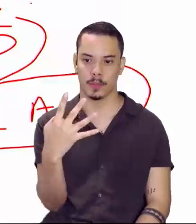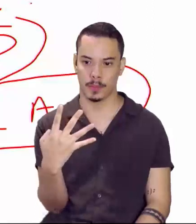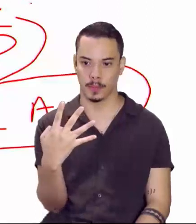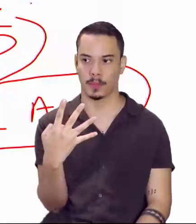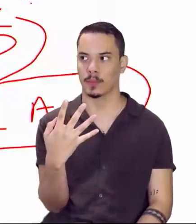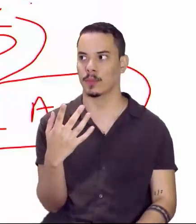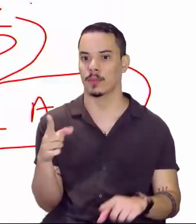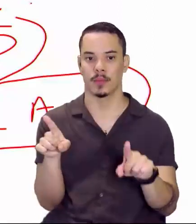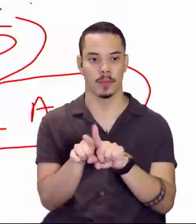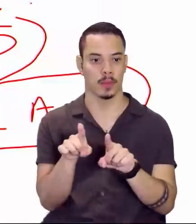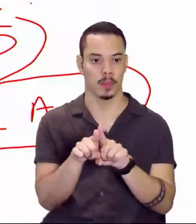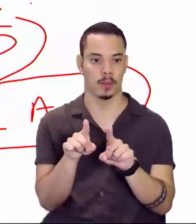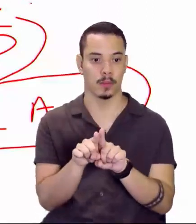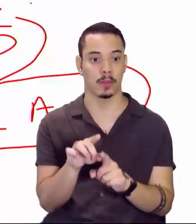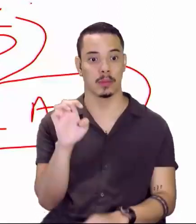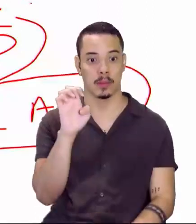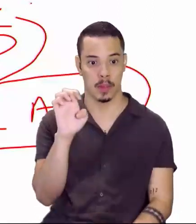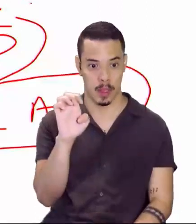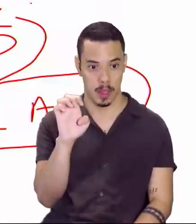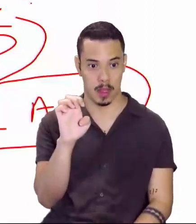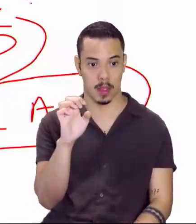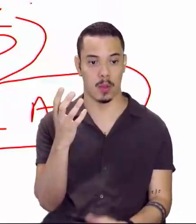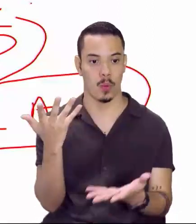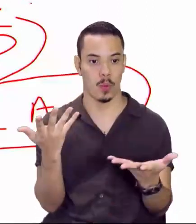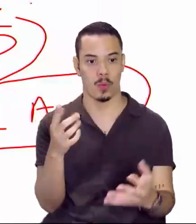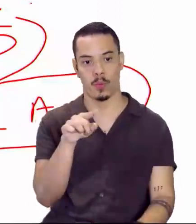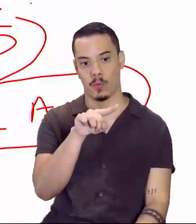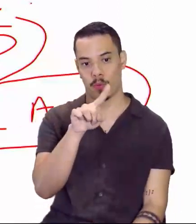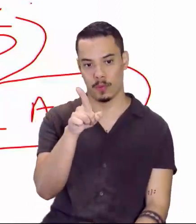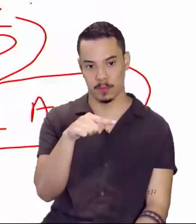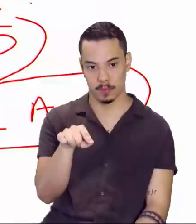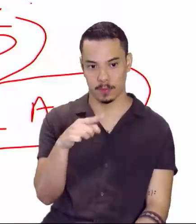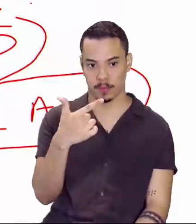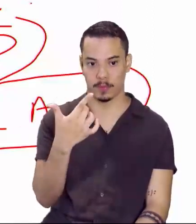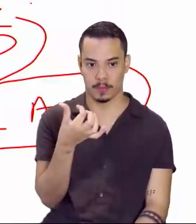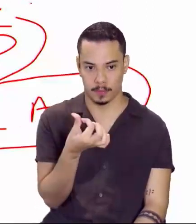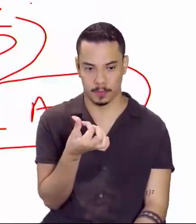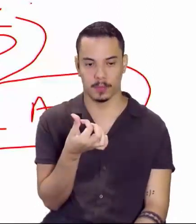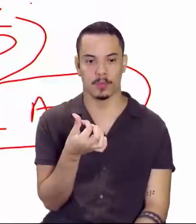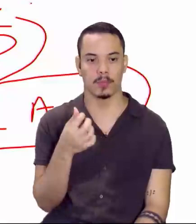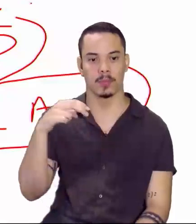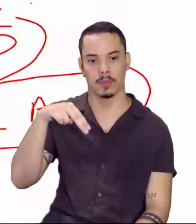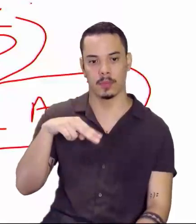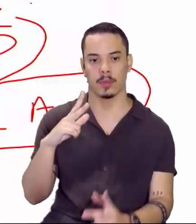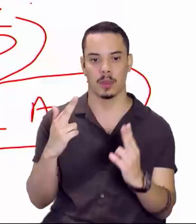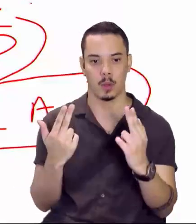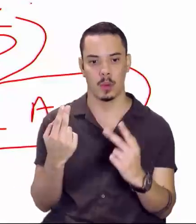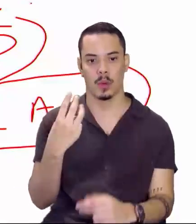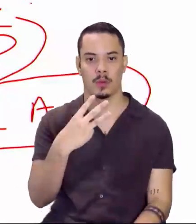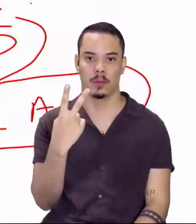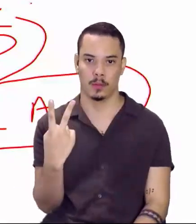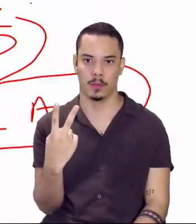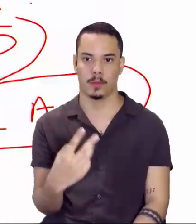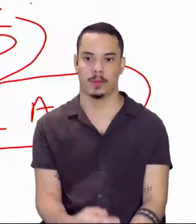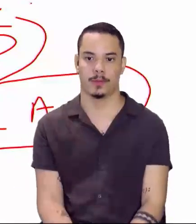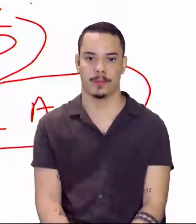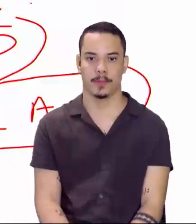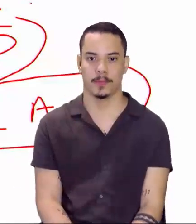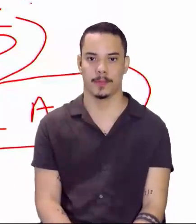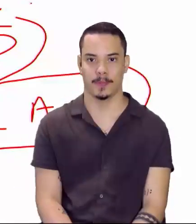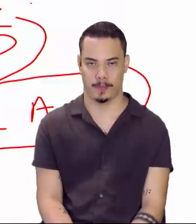nêutron é 24. E na letra E, Z igual a 26 e o número de nêutron é